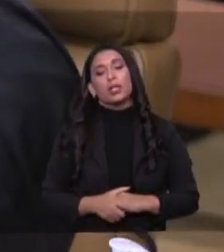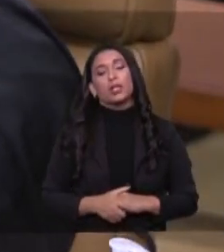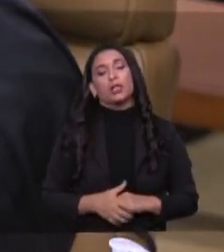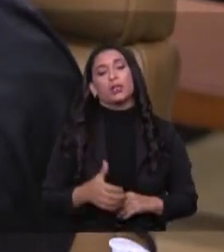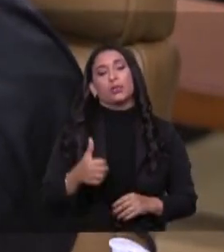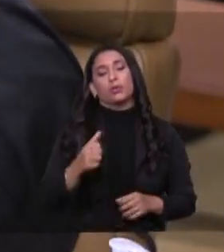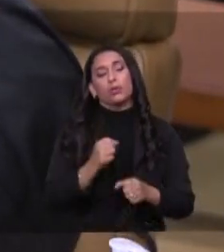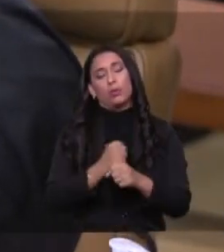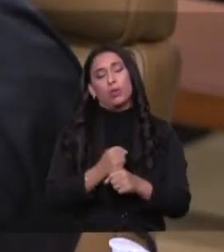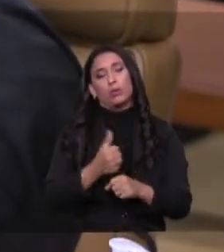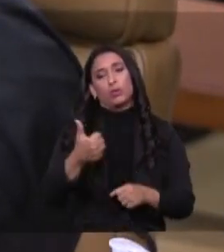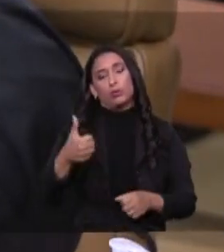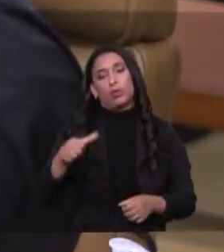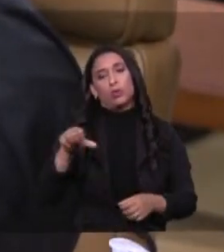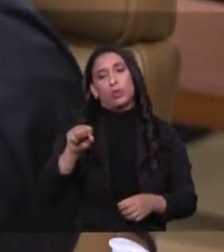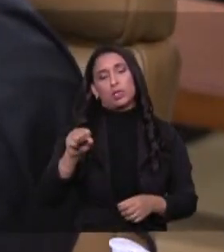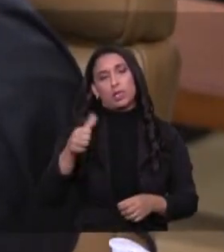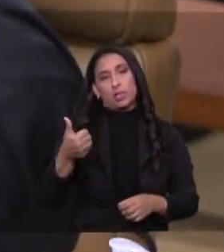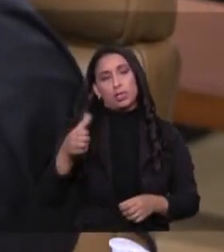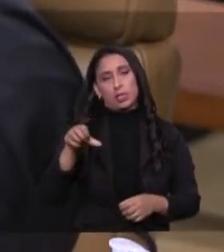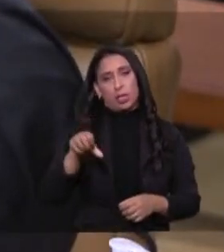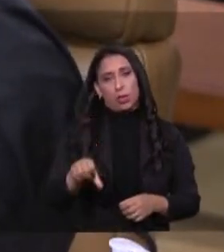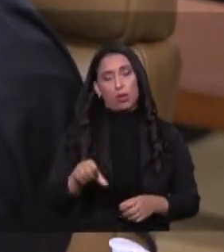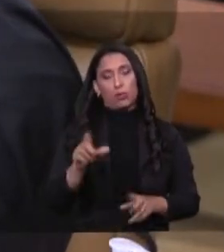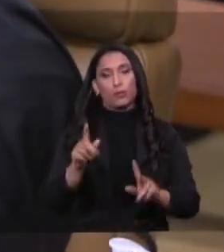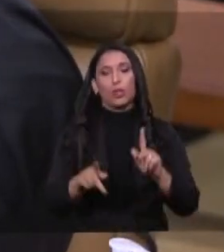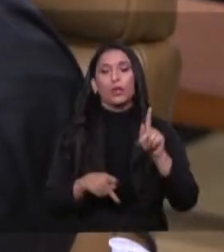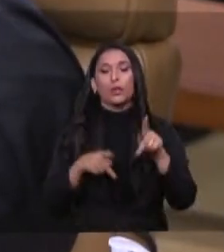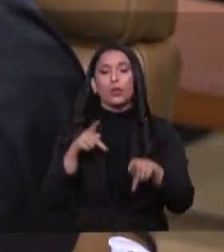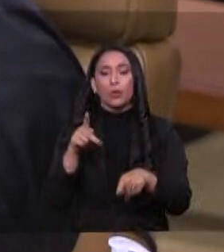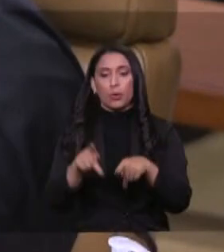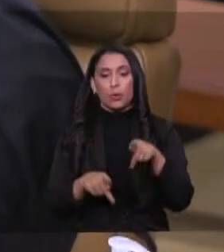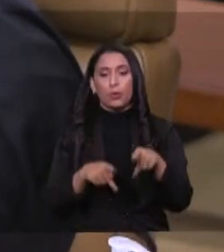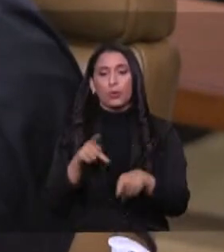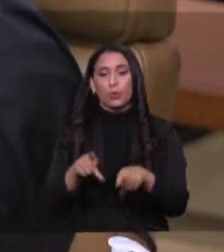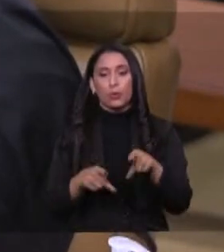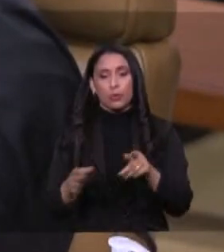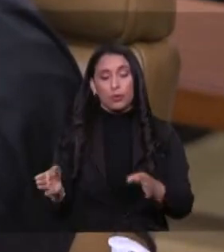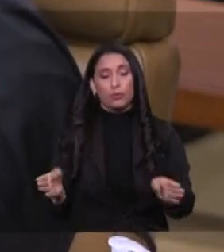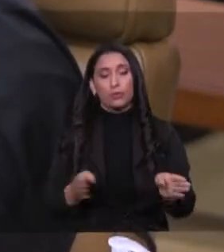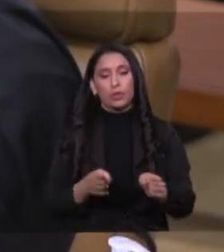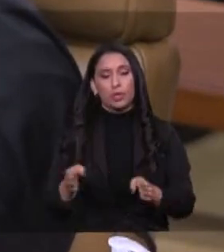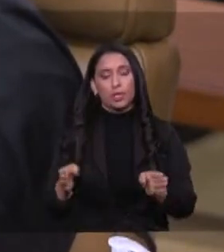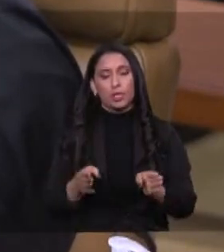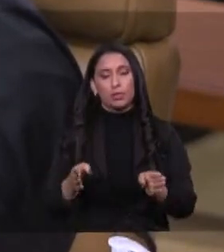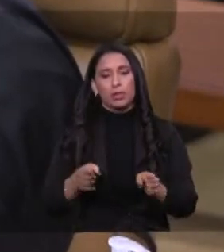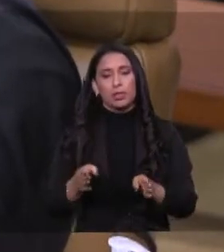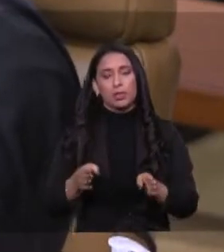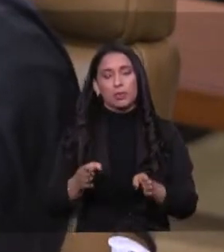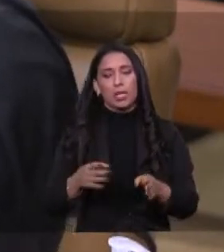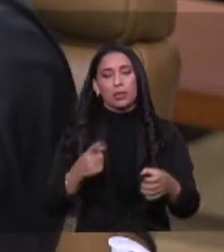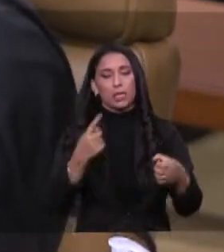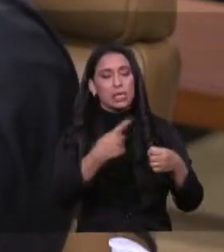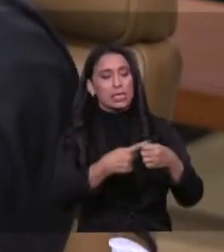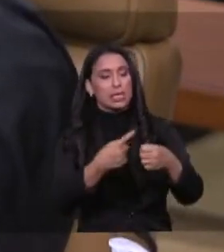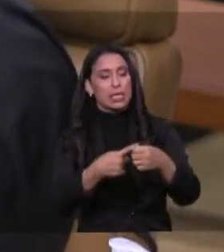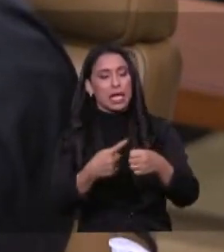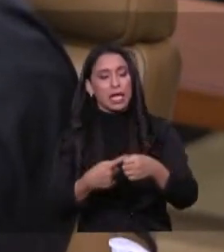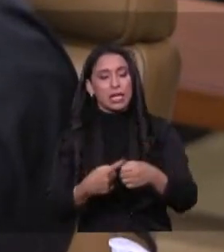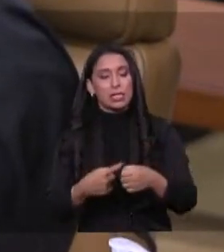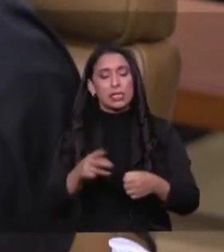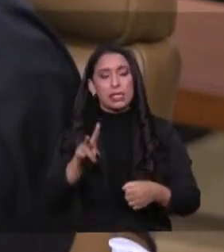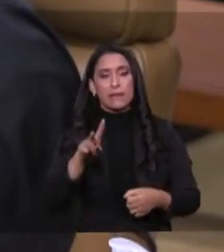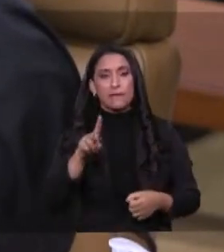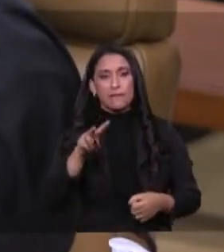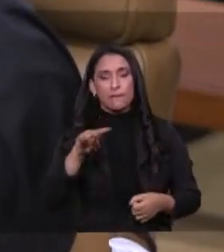de 1819, a população, ou nesse período, das principais cidades e vilas da